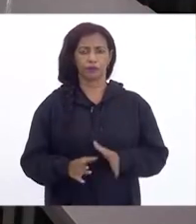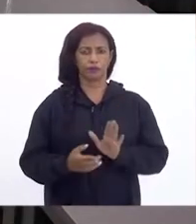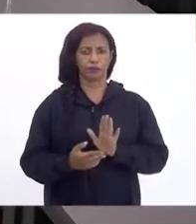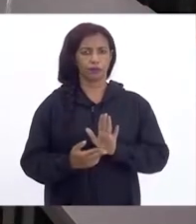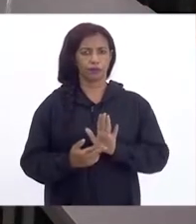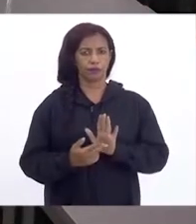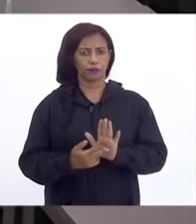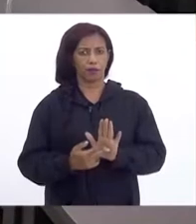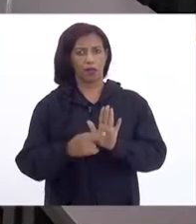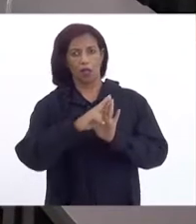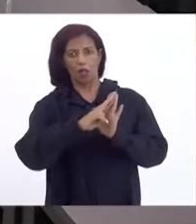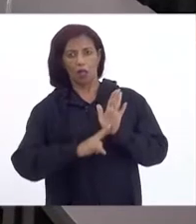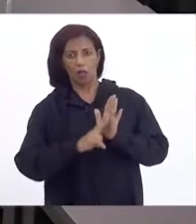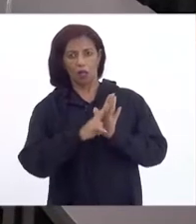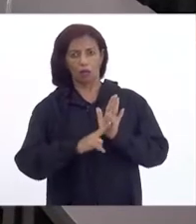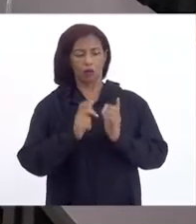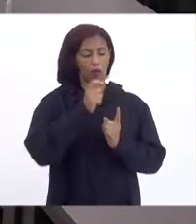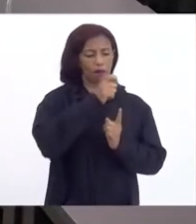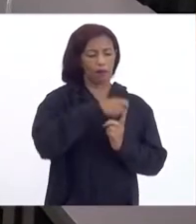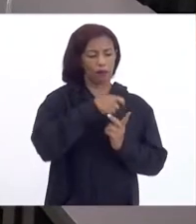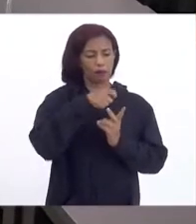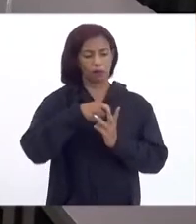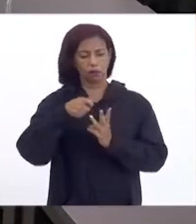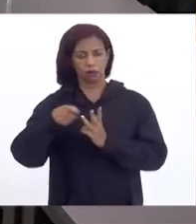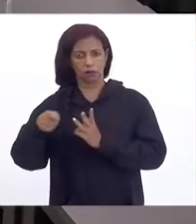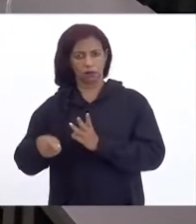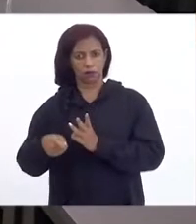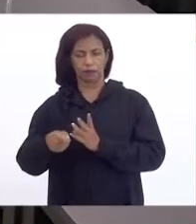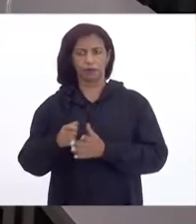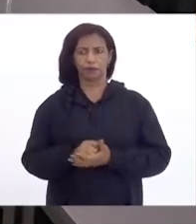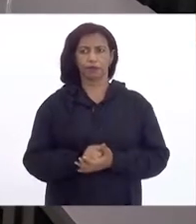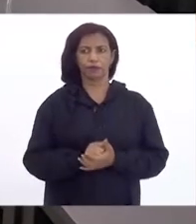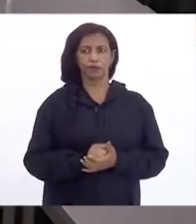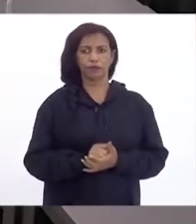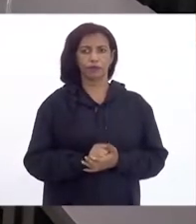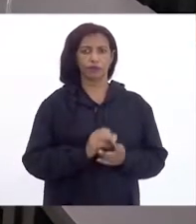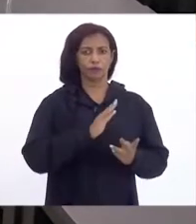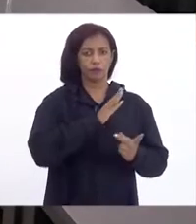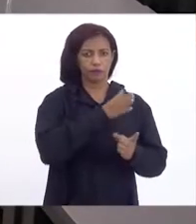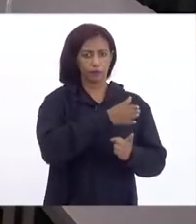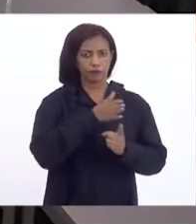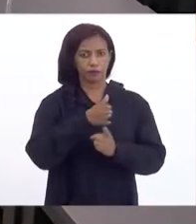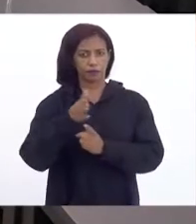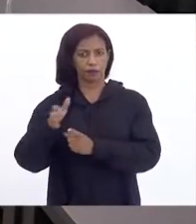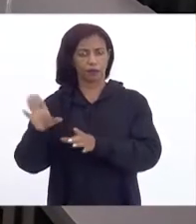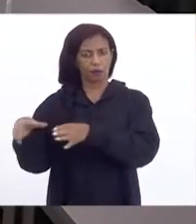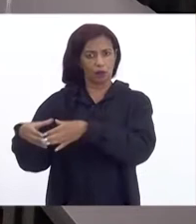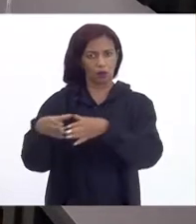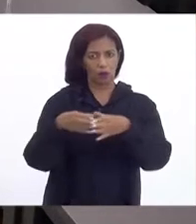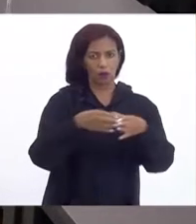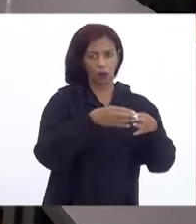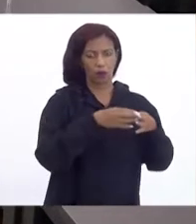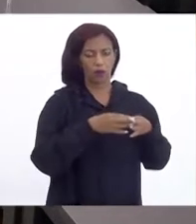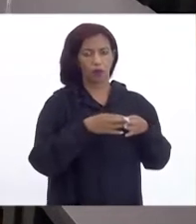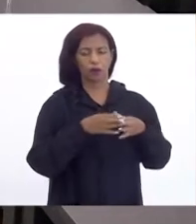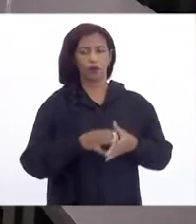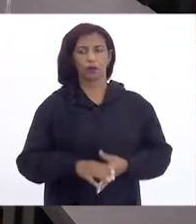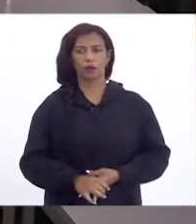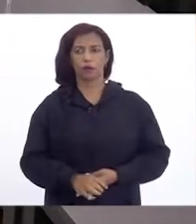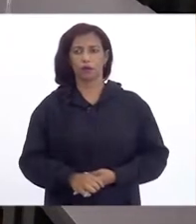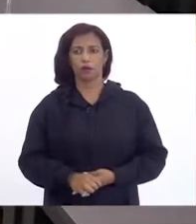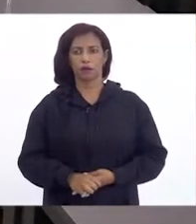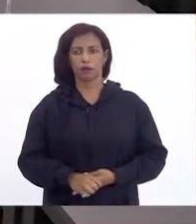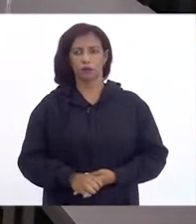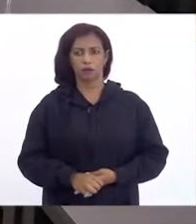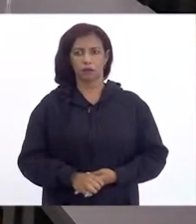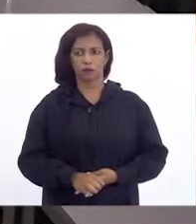apresentará relatórios mensais nas respectivas comissões dos